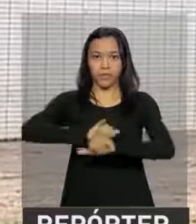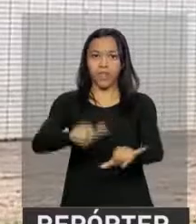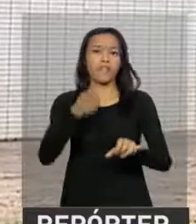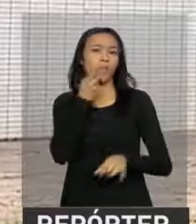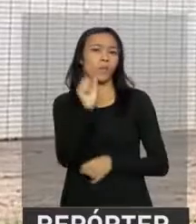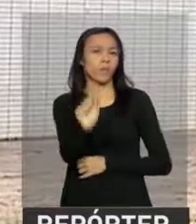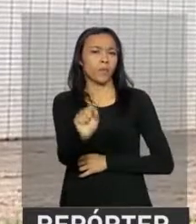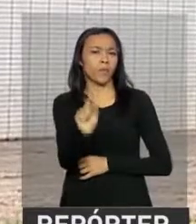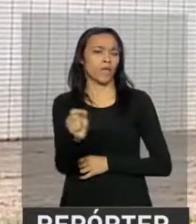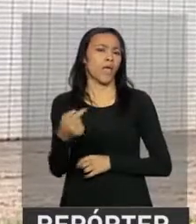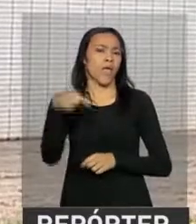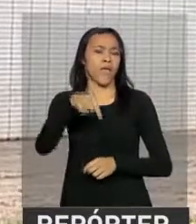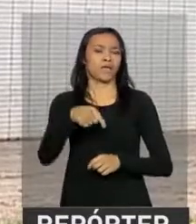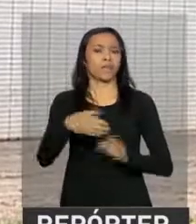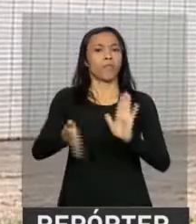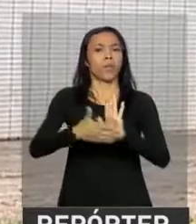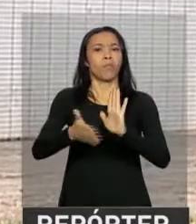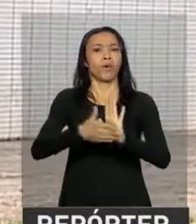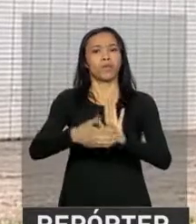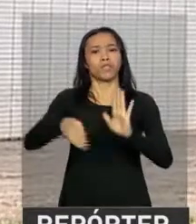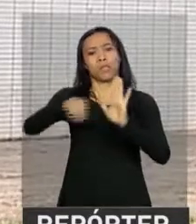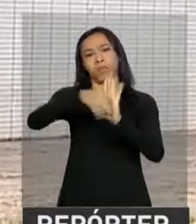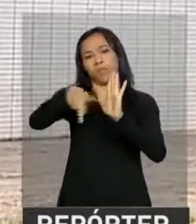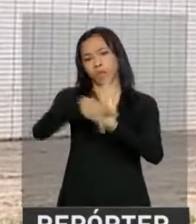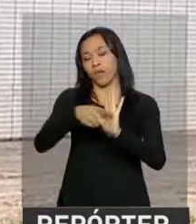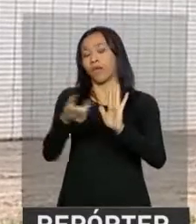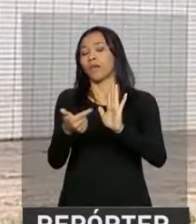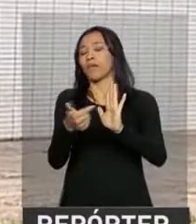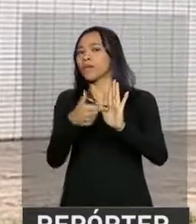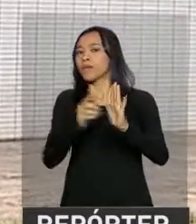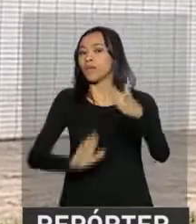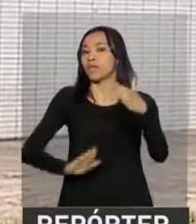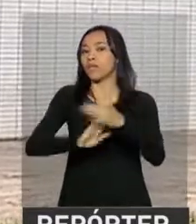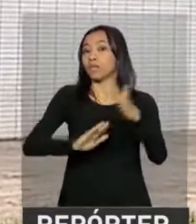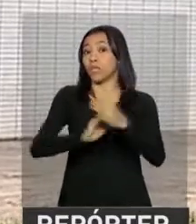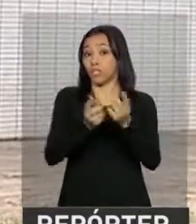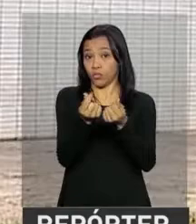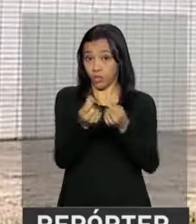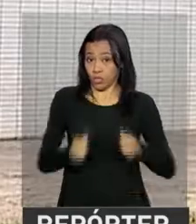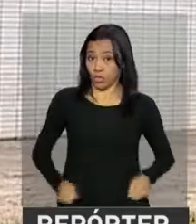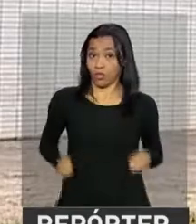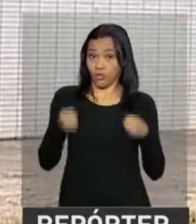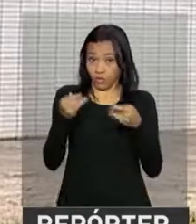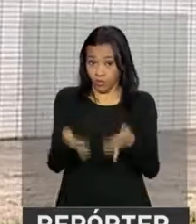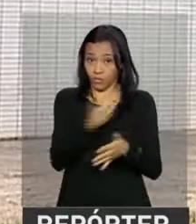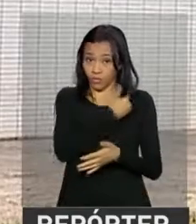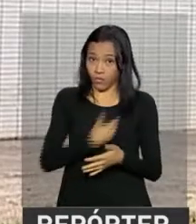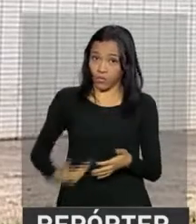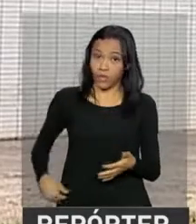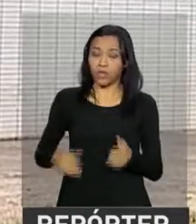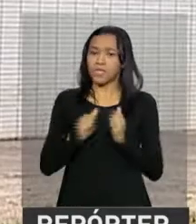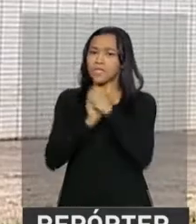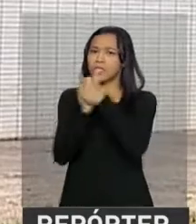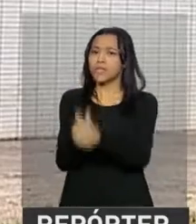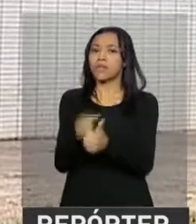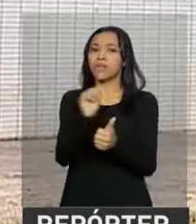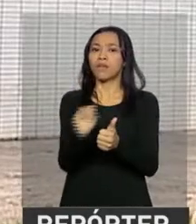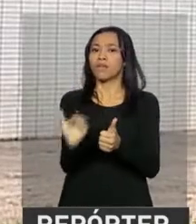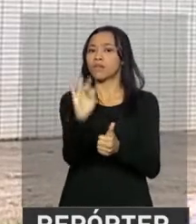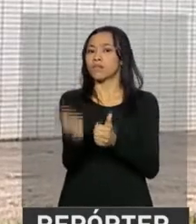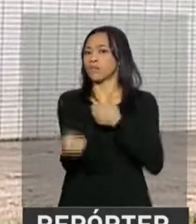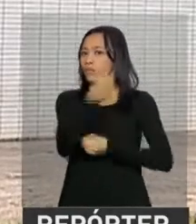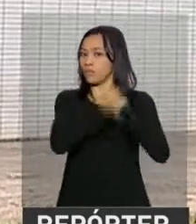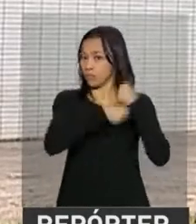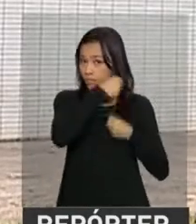essa proposta de emenda à Constituição, que coloca um teto para o aumento dos gastos públicos, de acordo com a inflação do ano anterior, é a